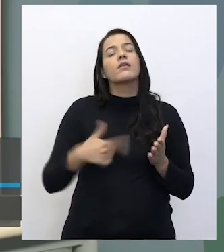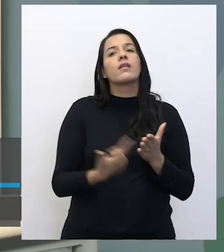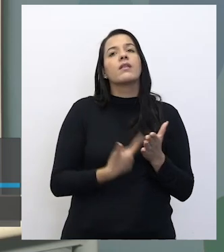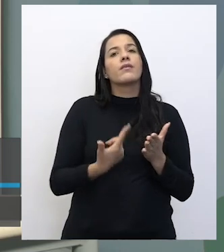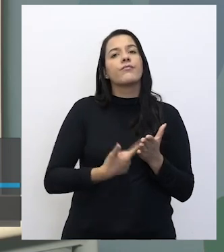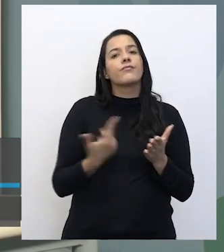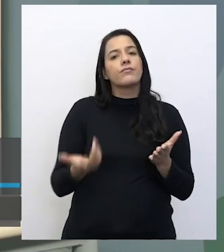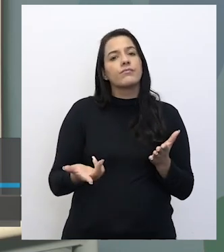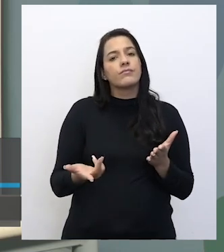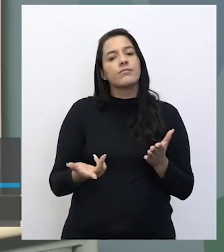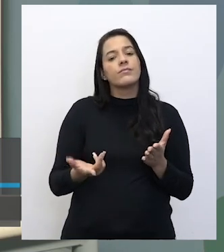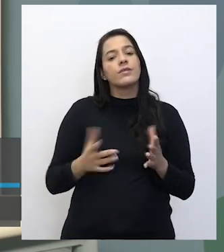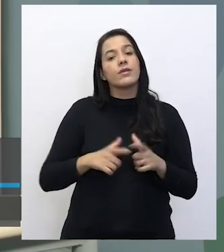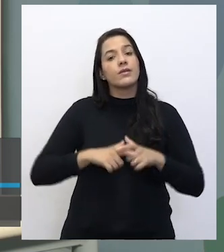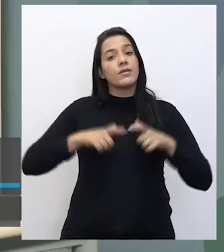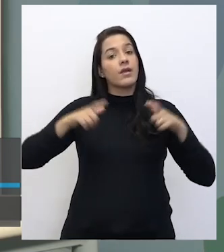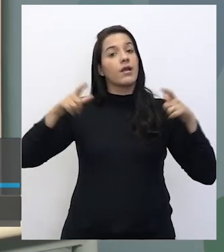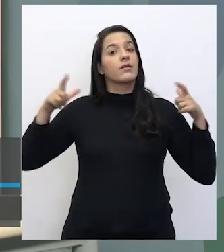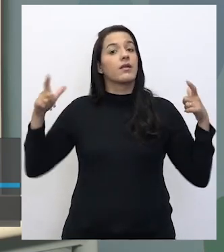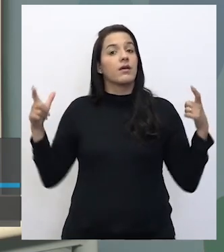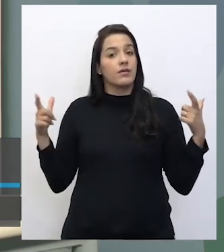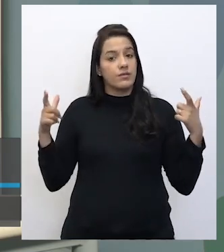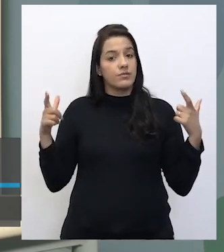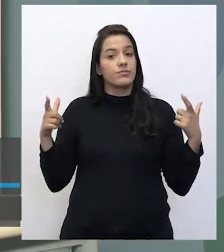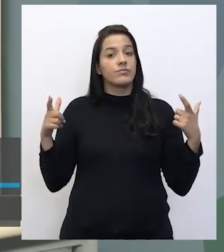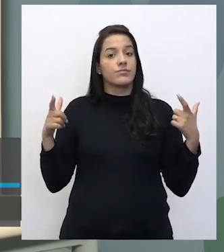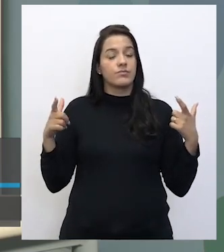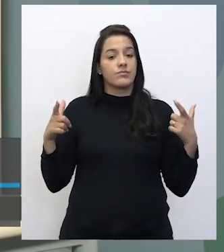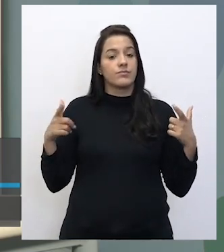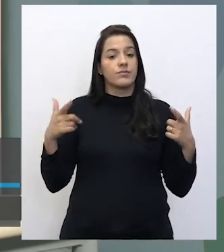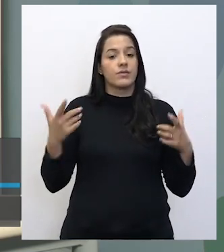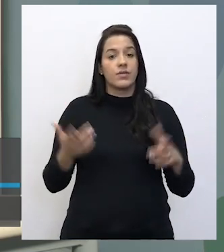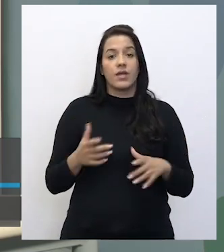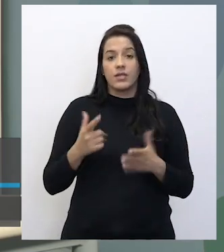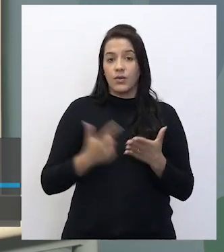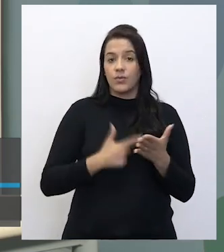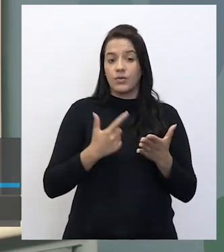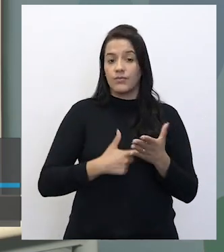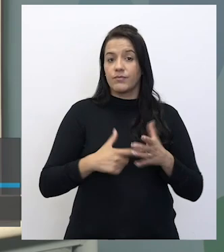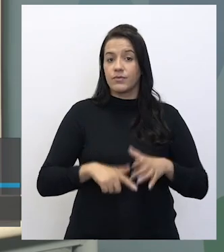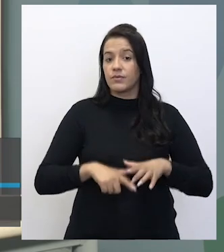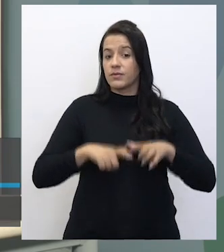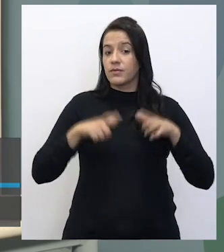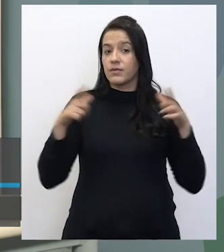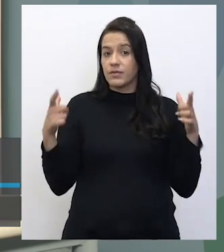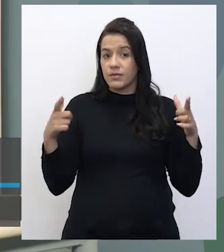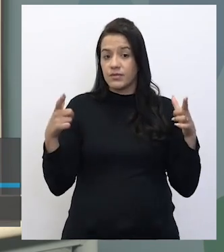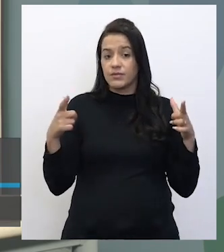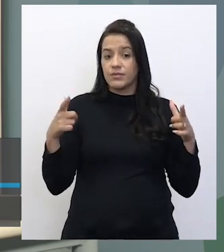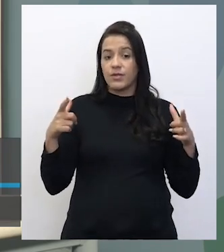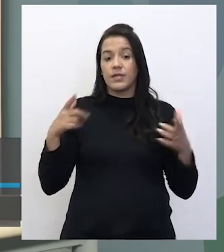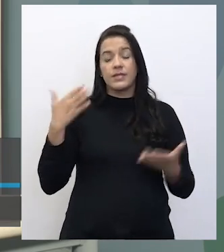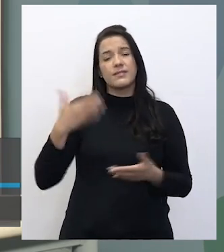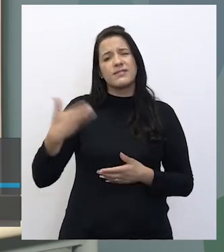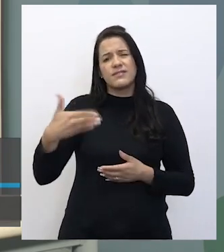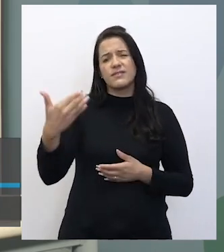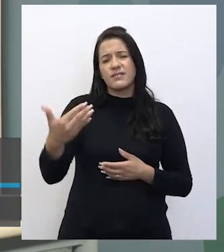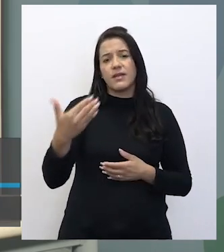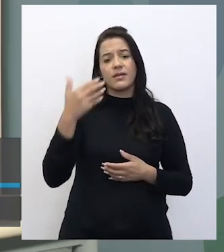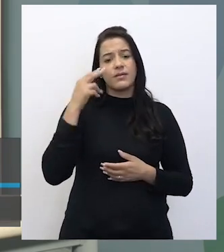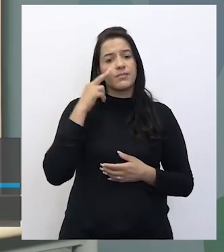esse? É um livro grandíssimo. E além de ser um livro grandíssimo, é um livro que, assim, o tempo todo ele